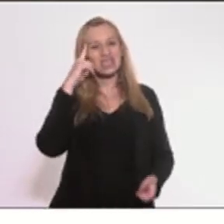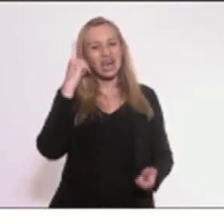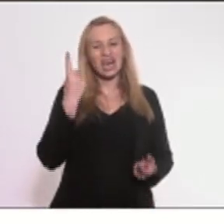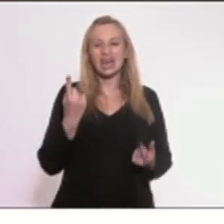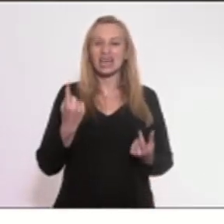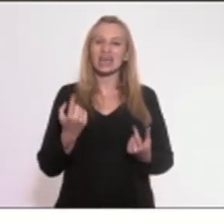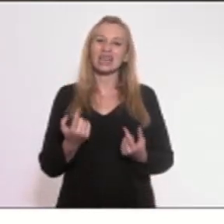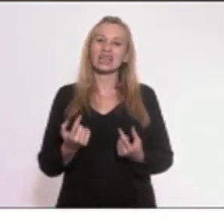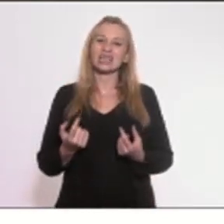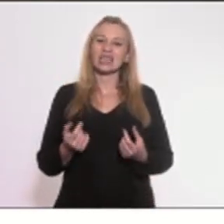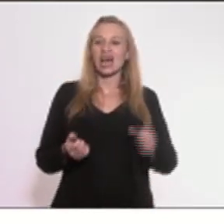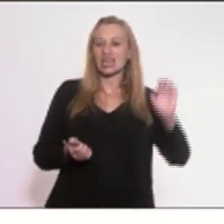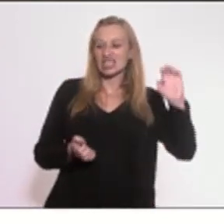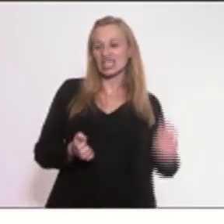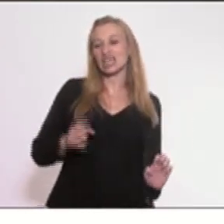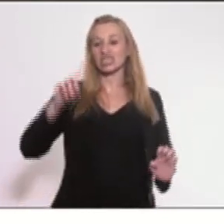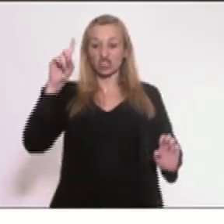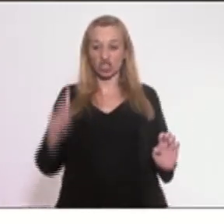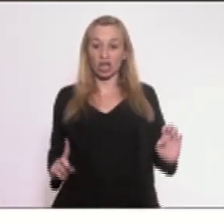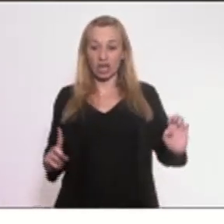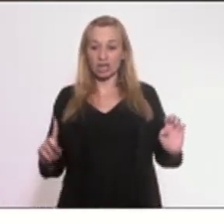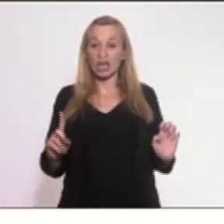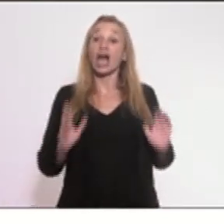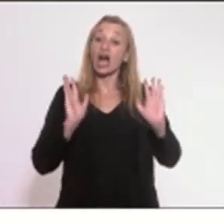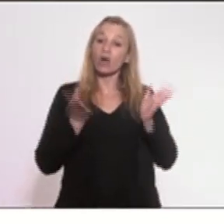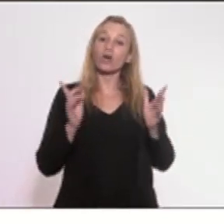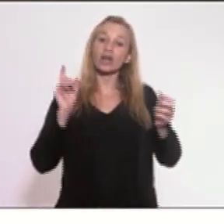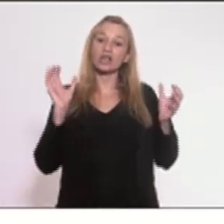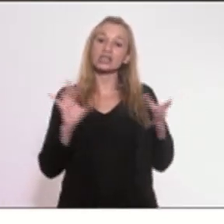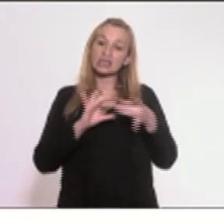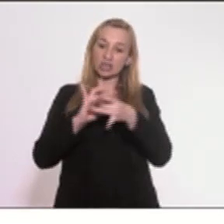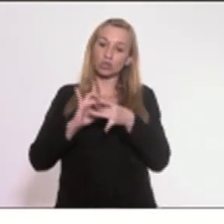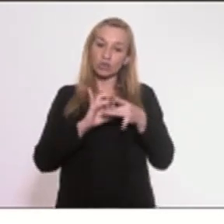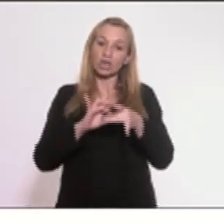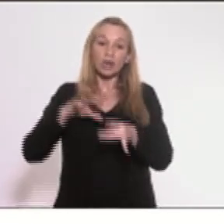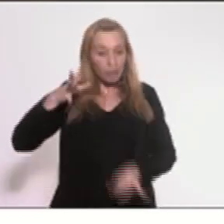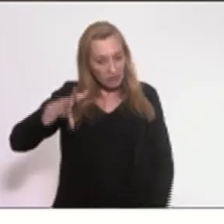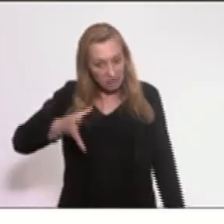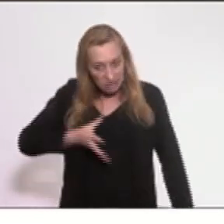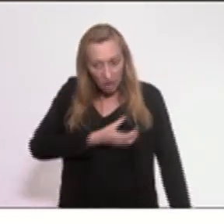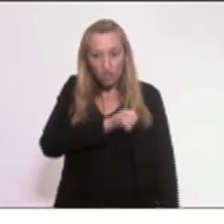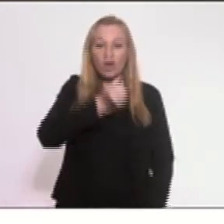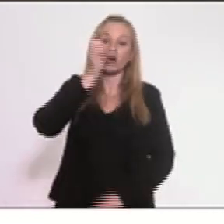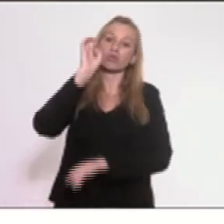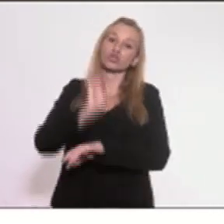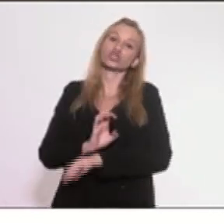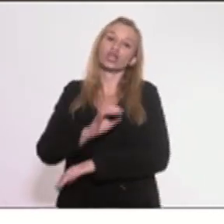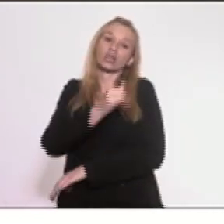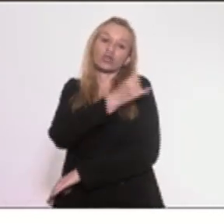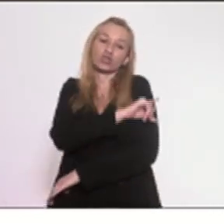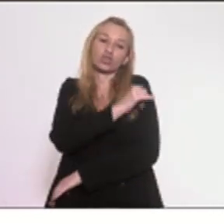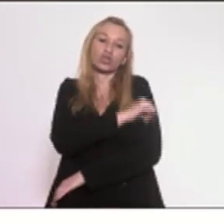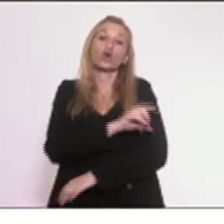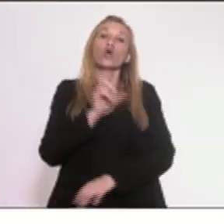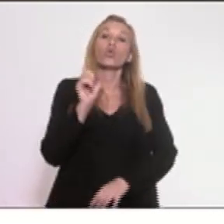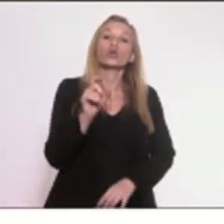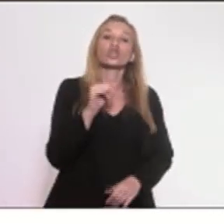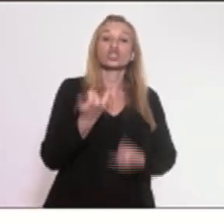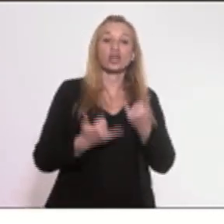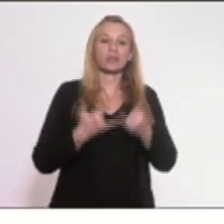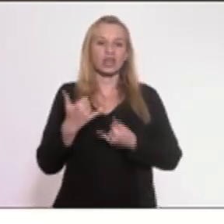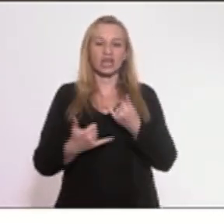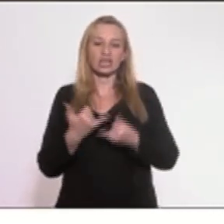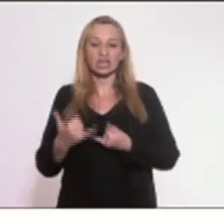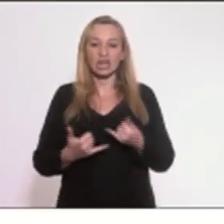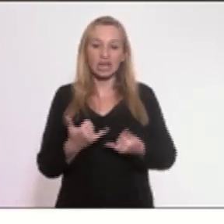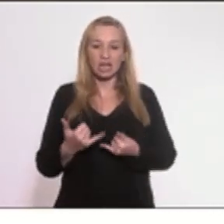situação esquerda ou direita. É hora da gente se unir para salvar o Estado do Rio de Janeiro. O que está em jogo é